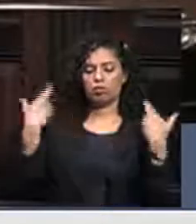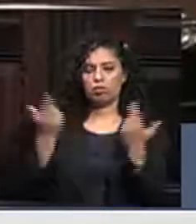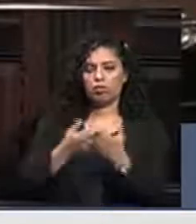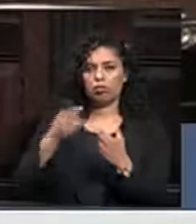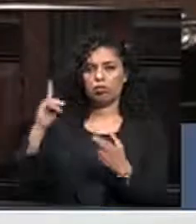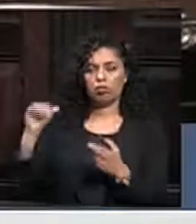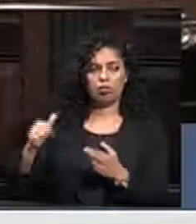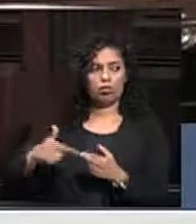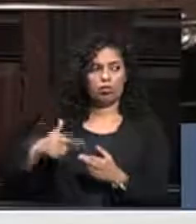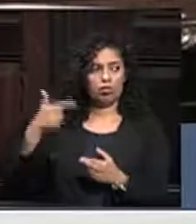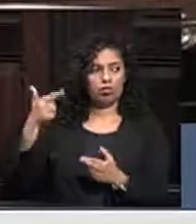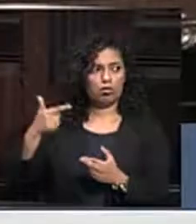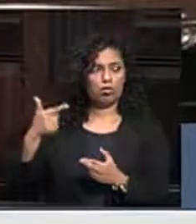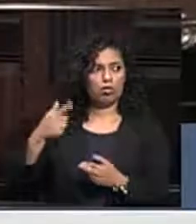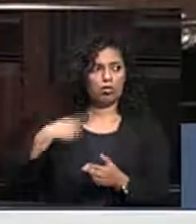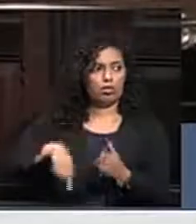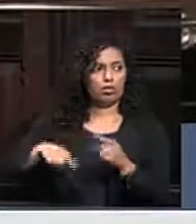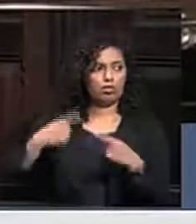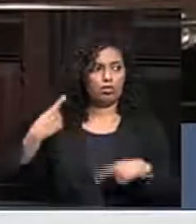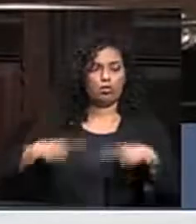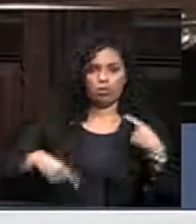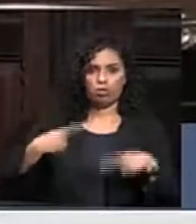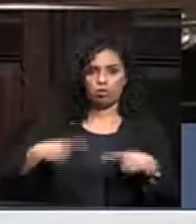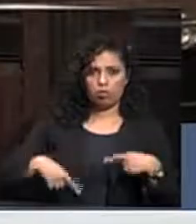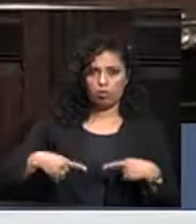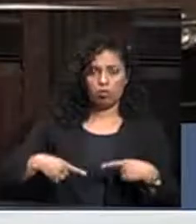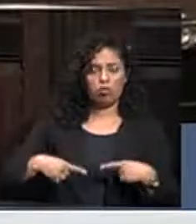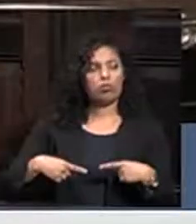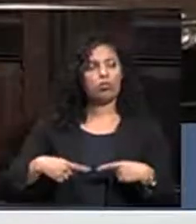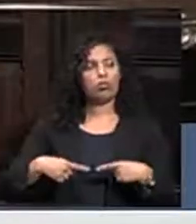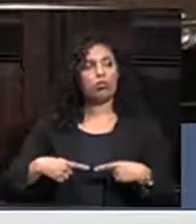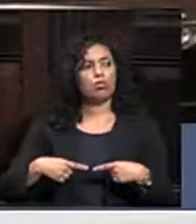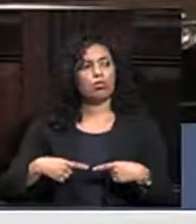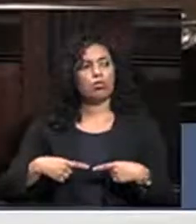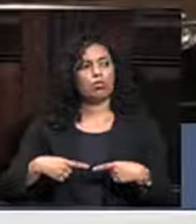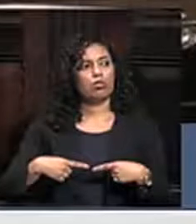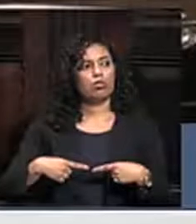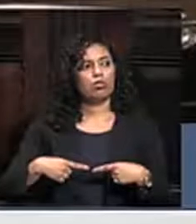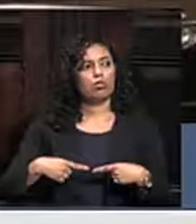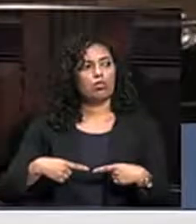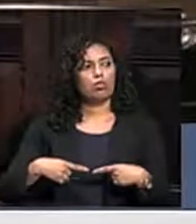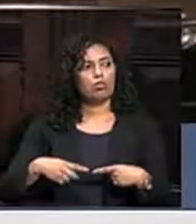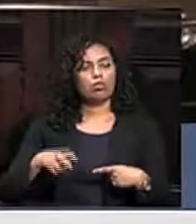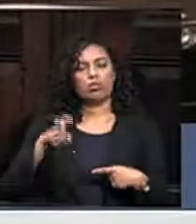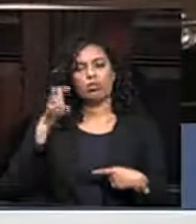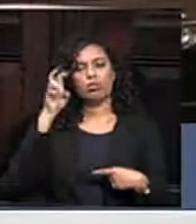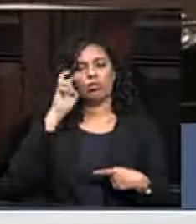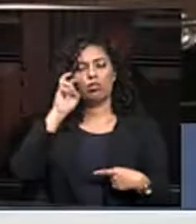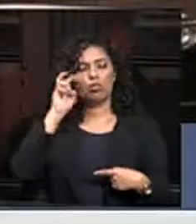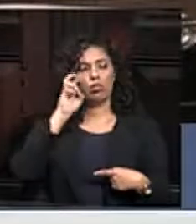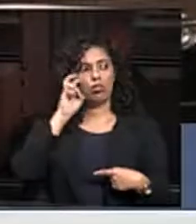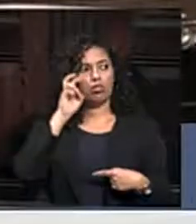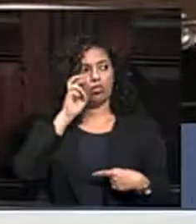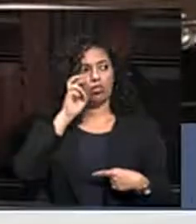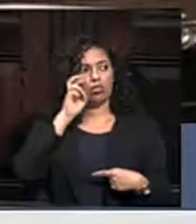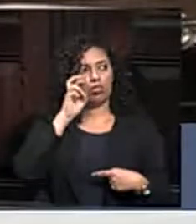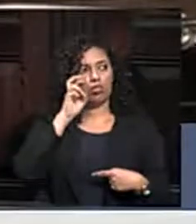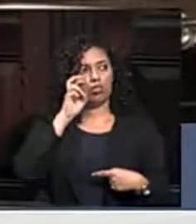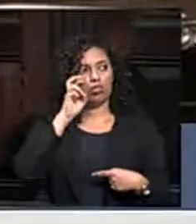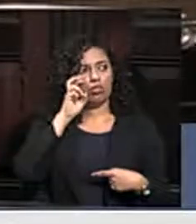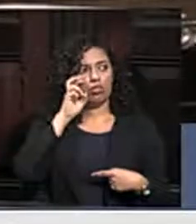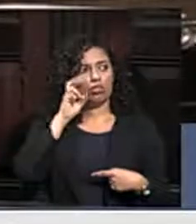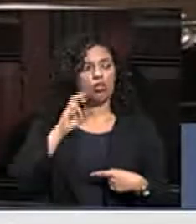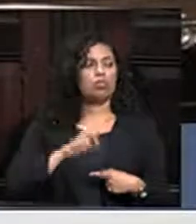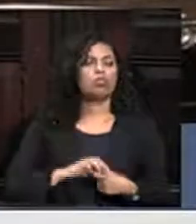vamos estar discutindo aqui, a partir da visita feita pelo novo governador a